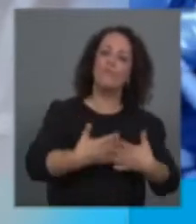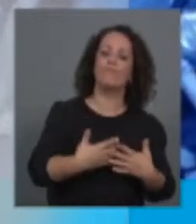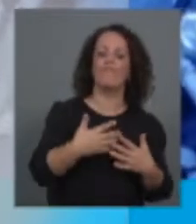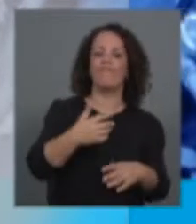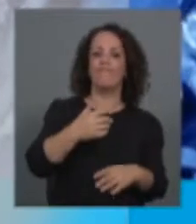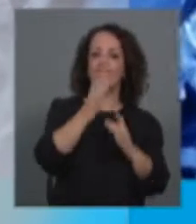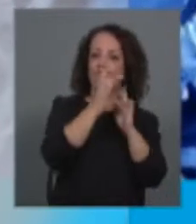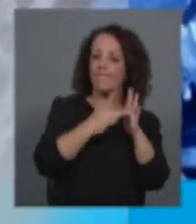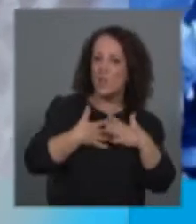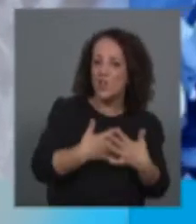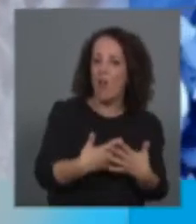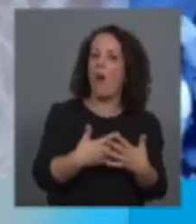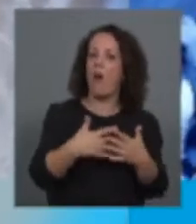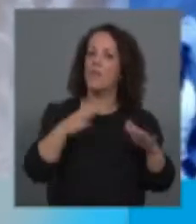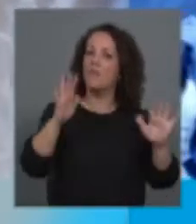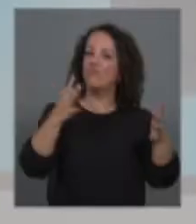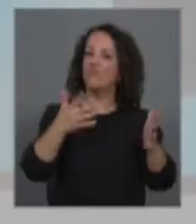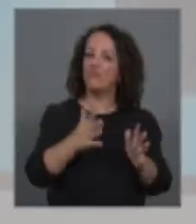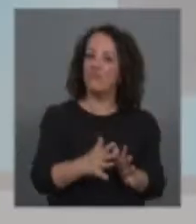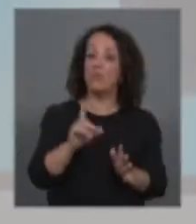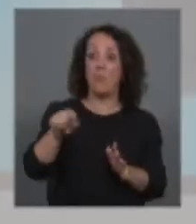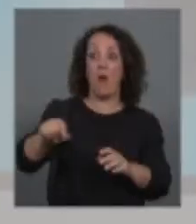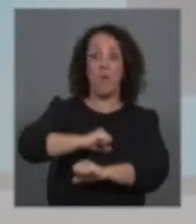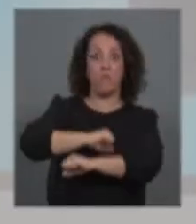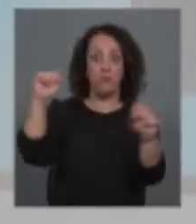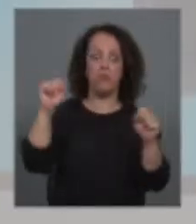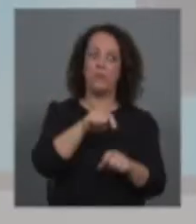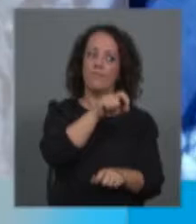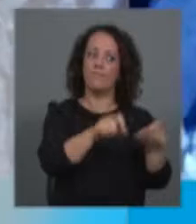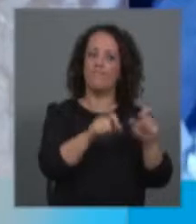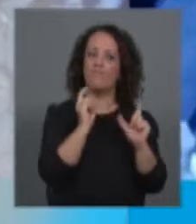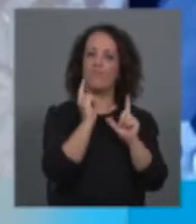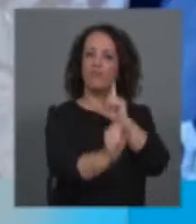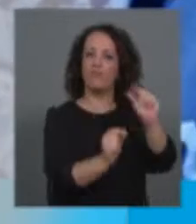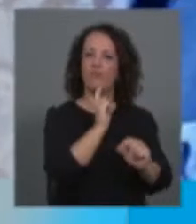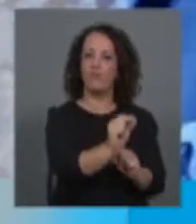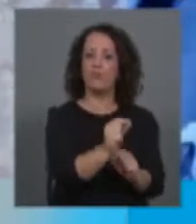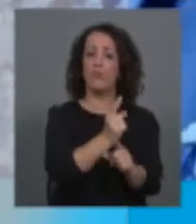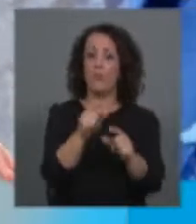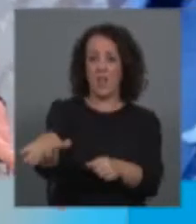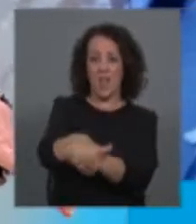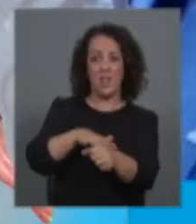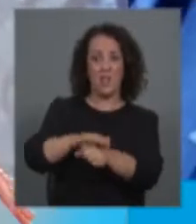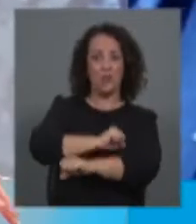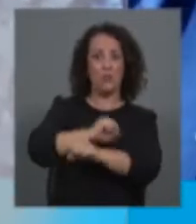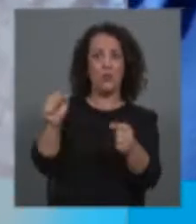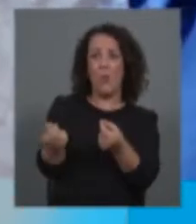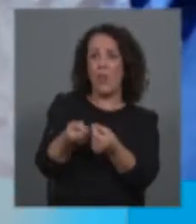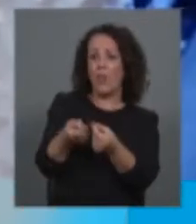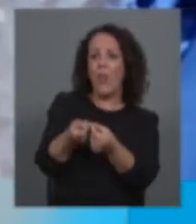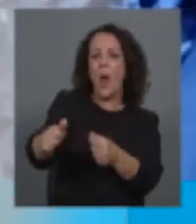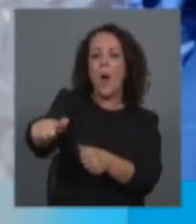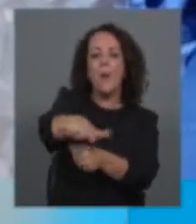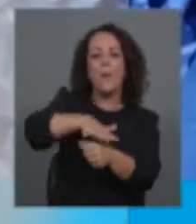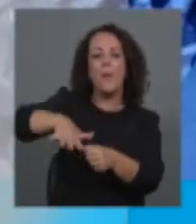esta explosão ainda mais, a comunidade cristã ainda está mais a sair, porque não nos podemos esquecer que esta explosão aconteceu muito próximo dos bairros cristãos,